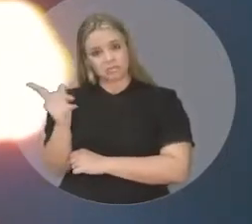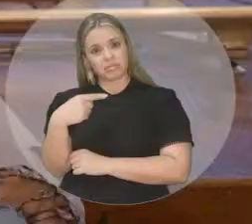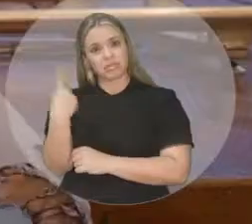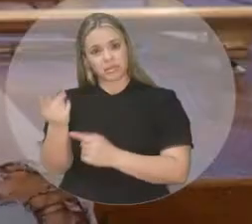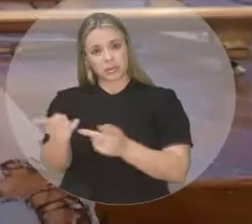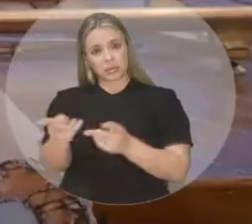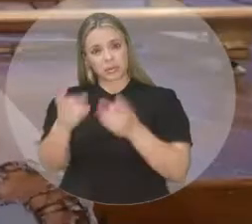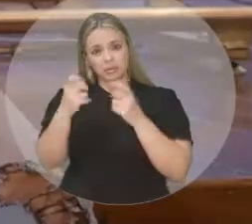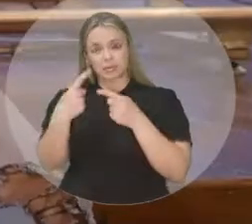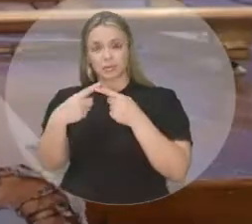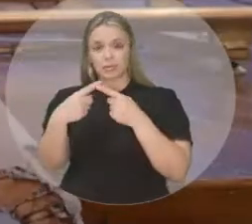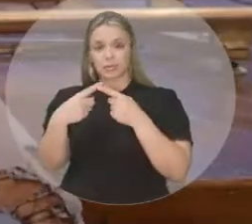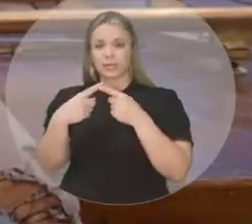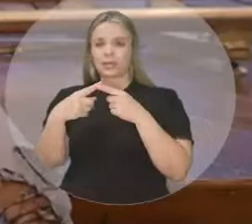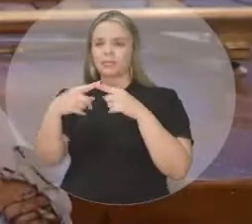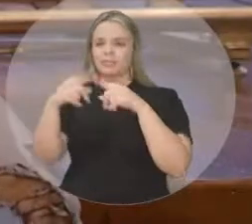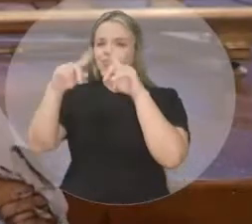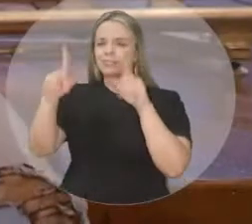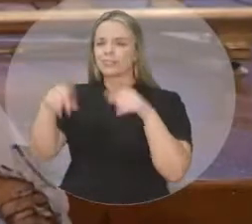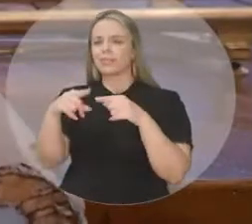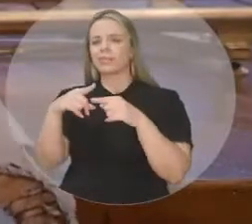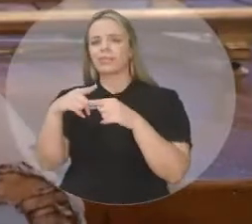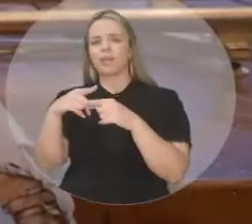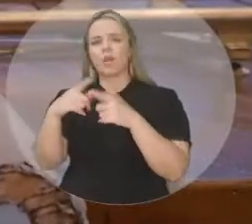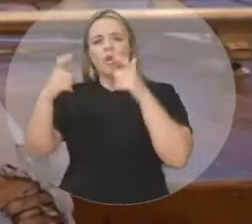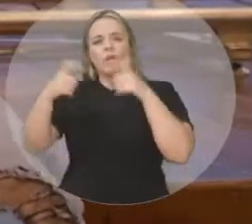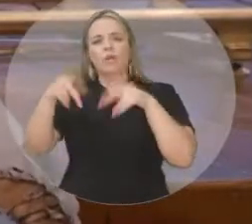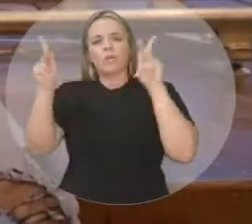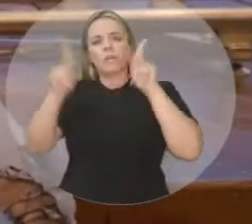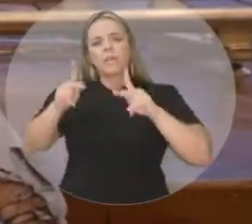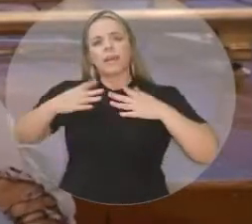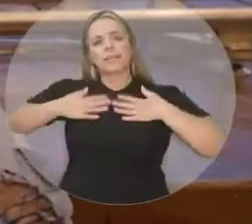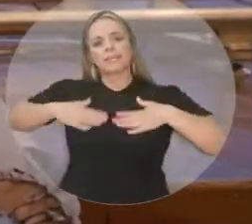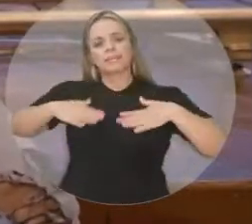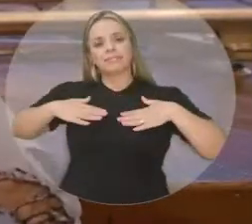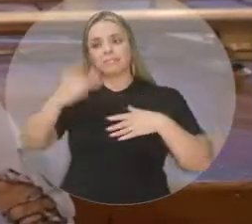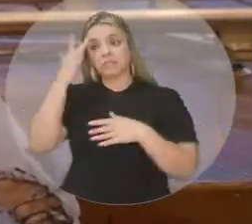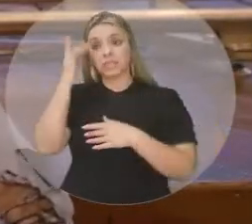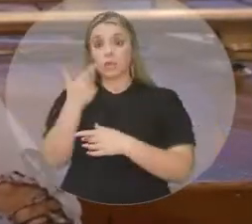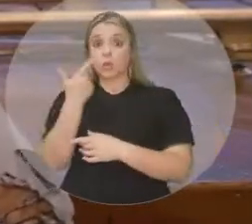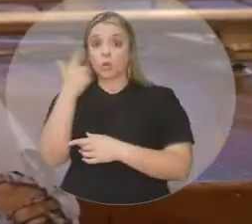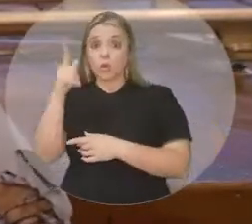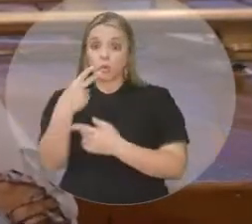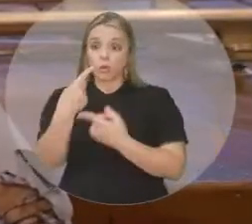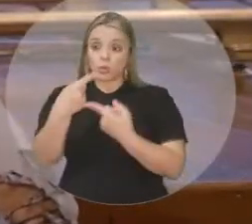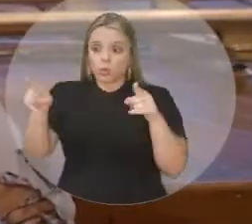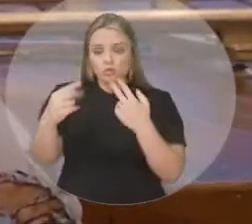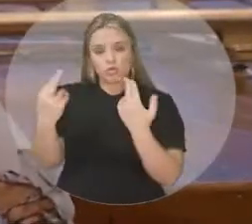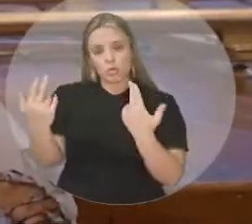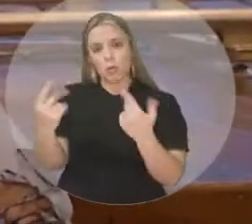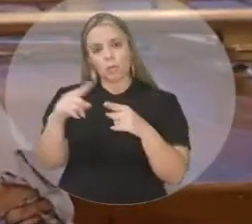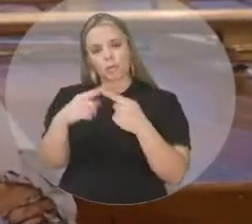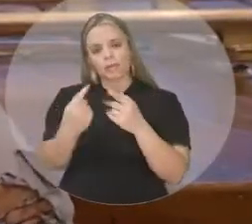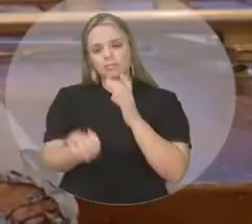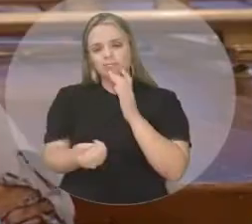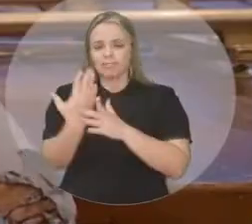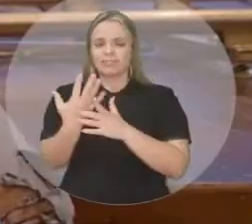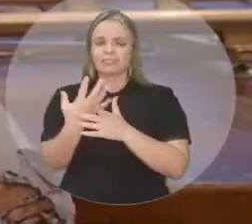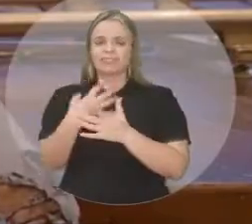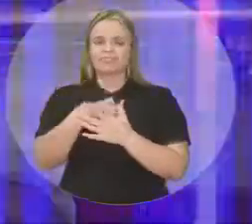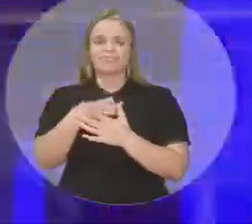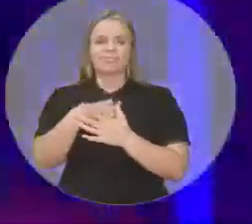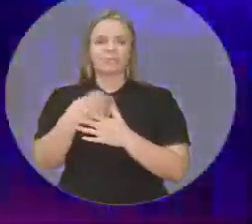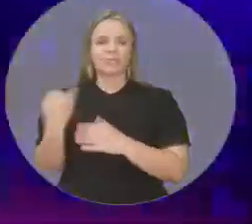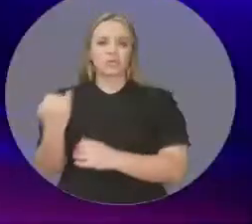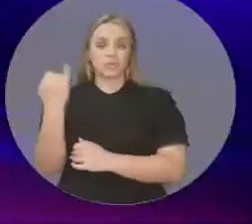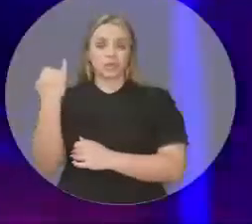ver. Vai rolar no palco pra dois, Desert Punk, e nós vamos entender mais o space rock, entender mais a música instrumental e o som da pesada